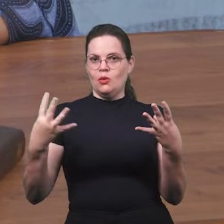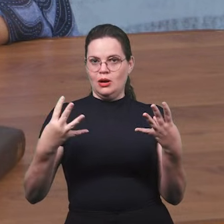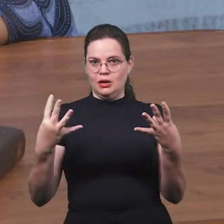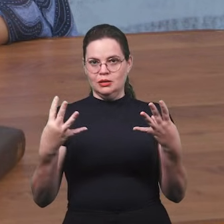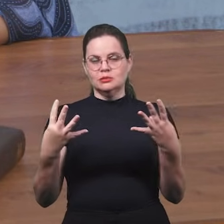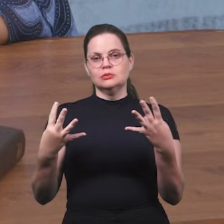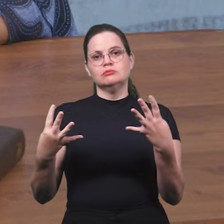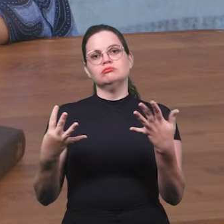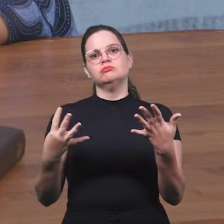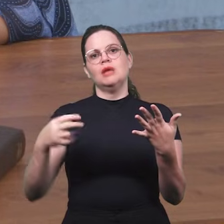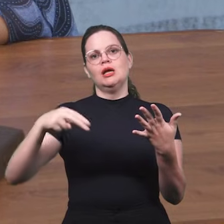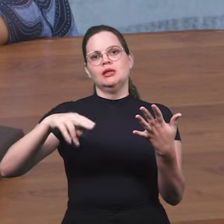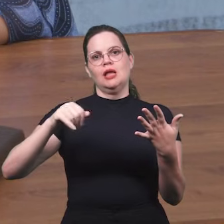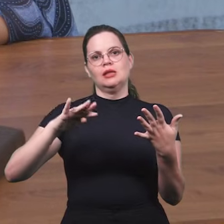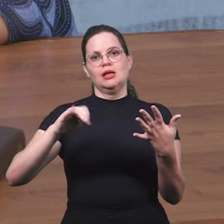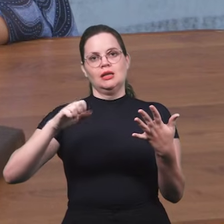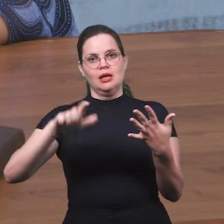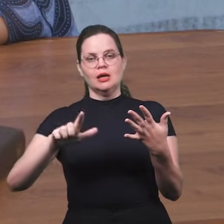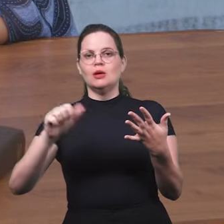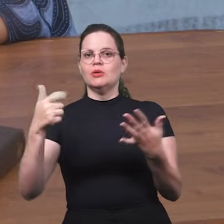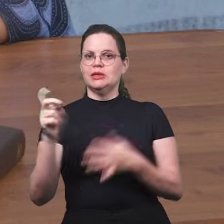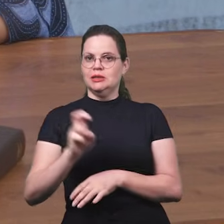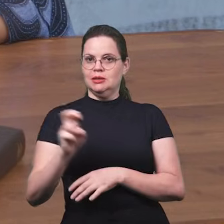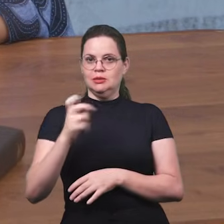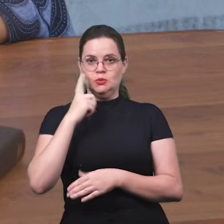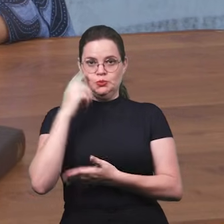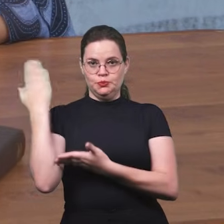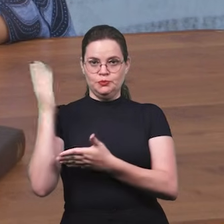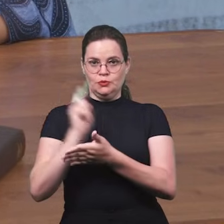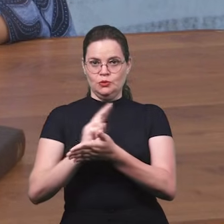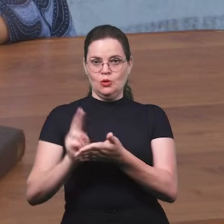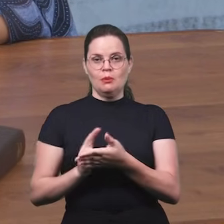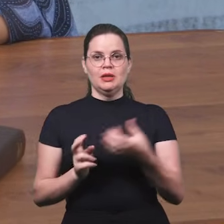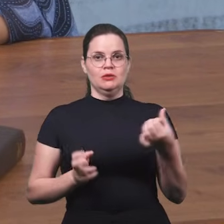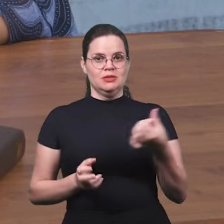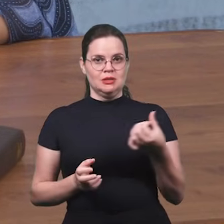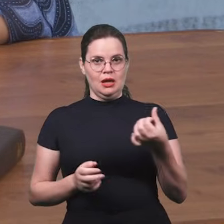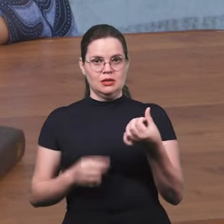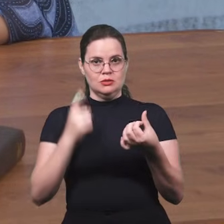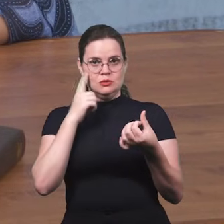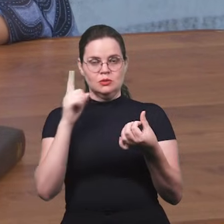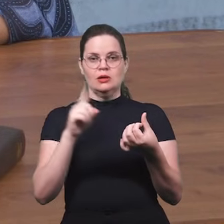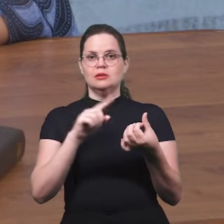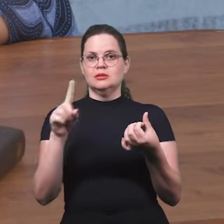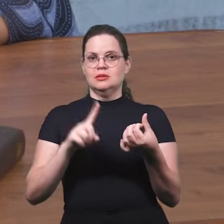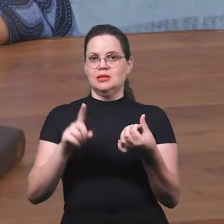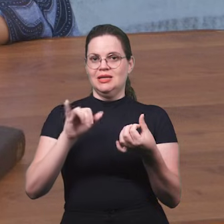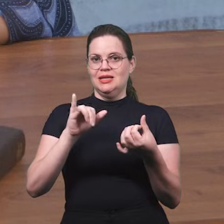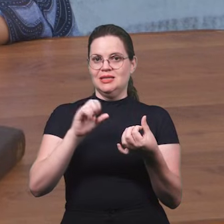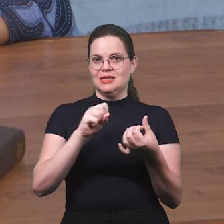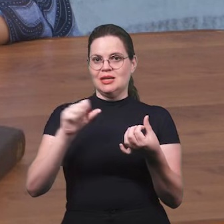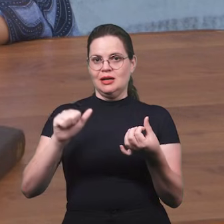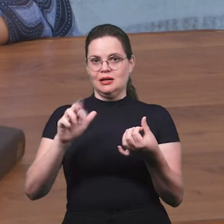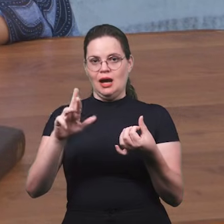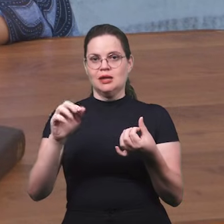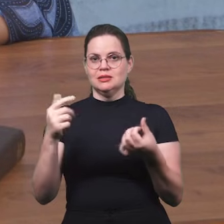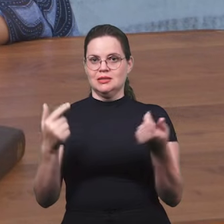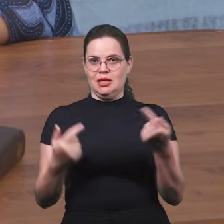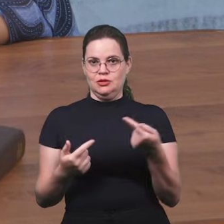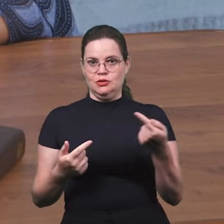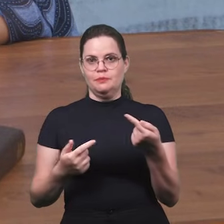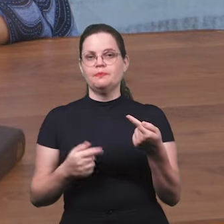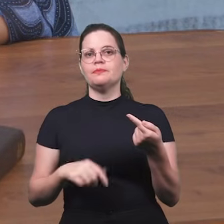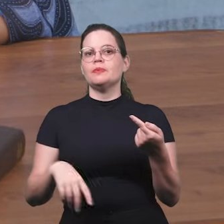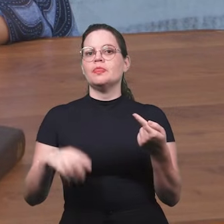e Natanael, o quinto, Amiel, o sexto, Issacar, o sétimo, Peuletai,